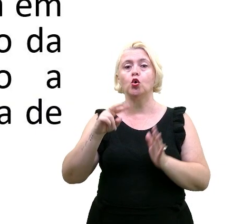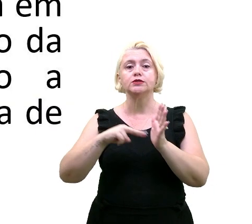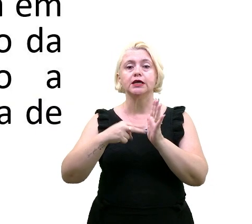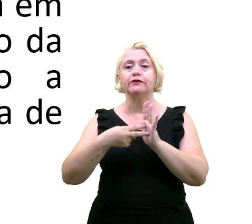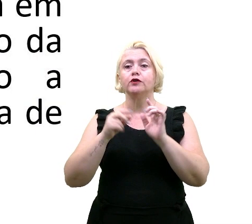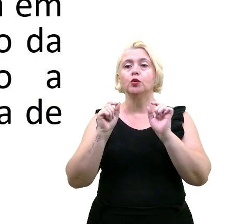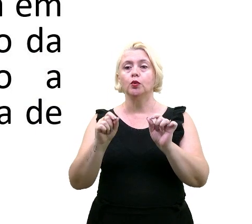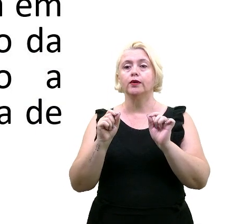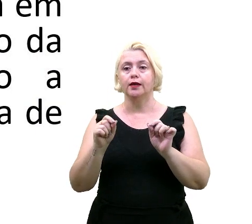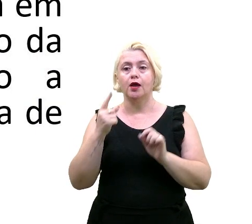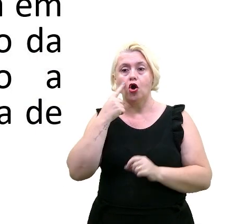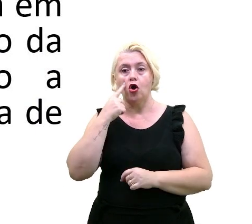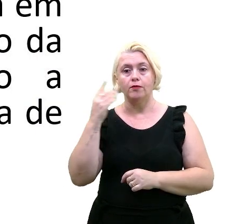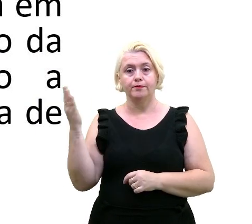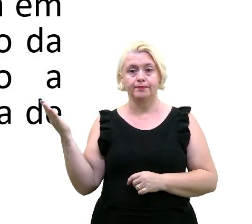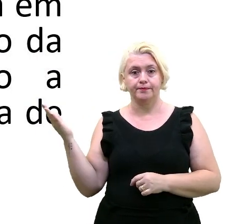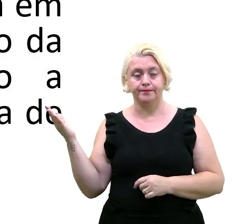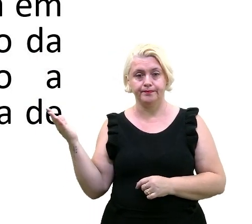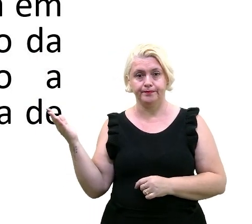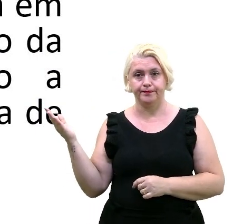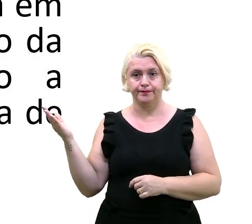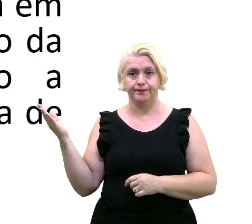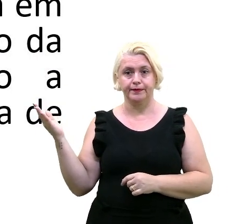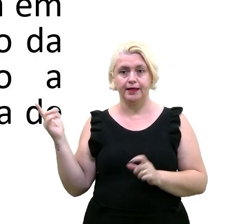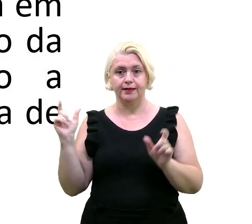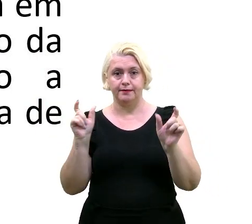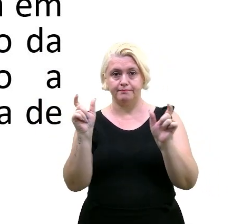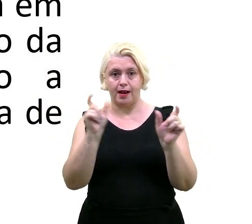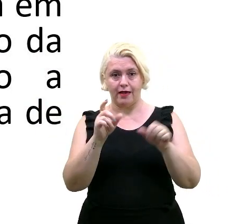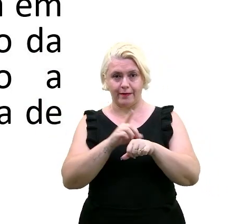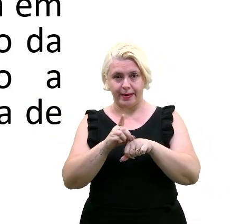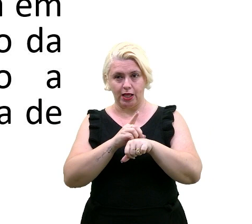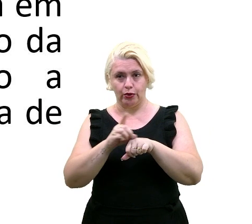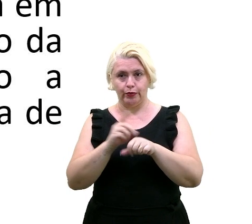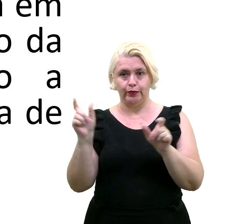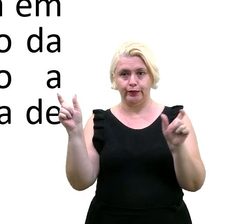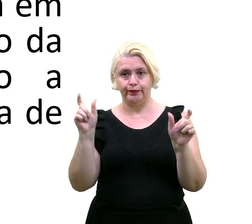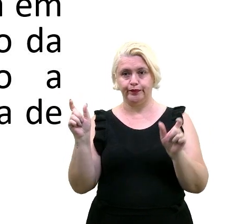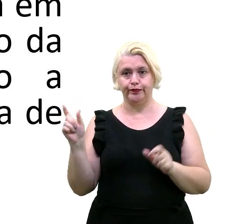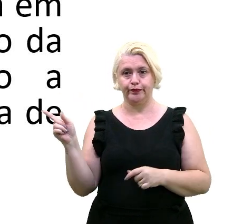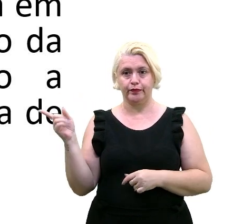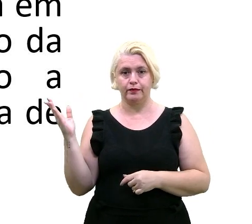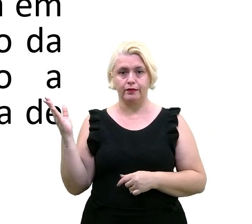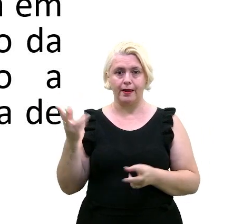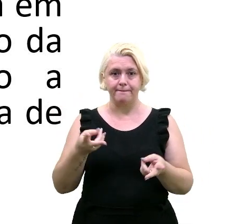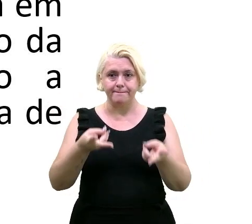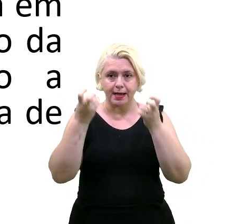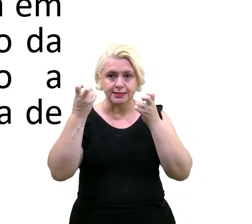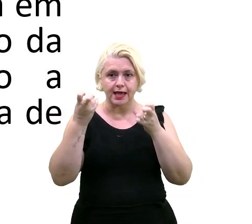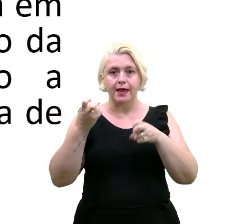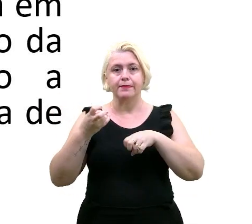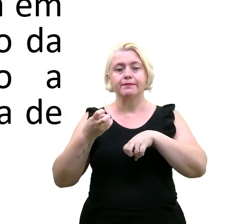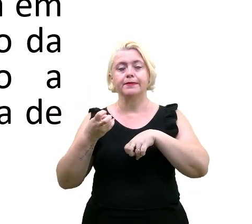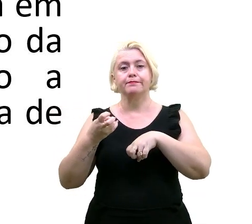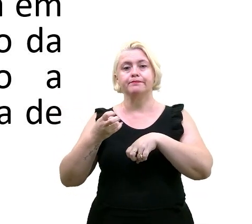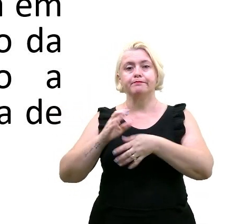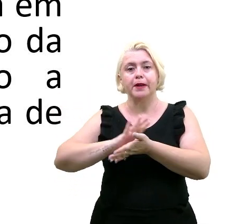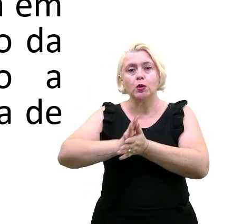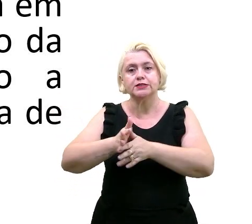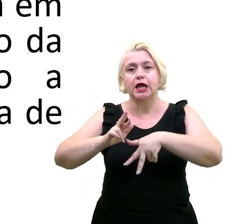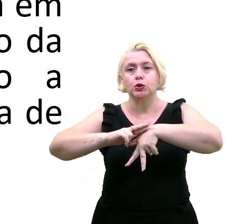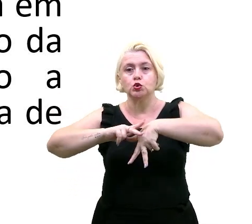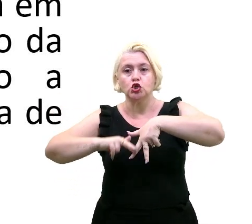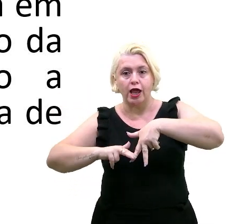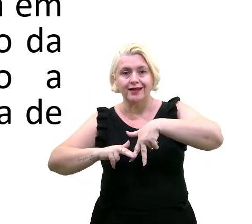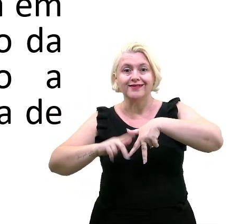é nós temos esses dois aí observa-se observa-se que o preconceito de gênero